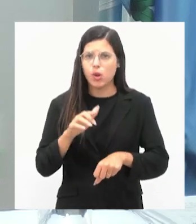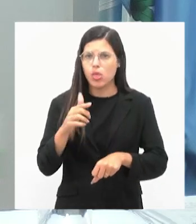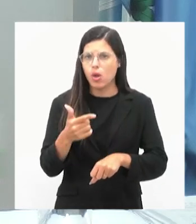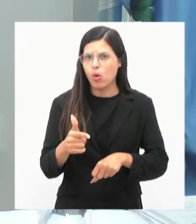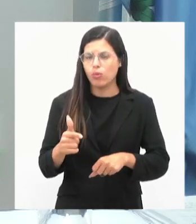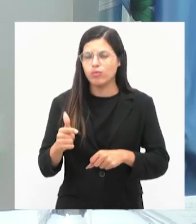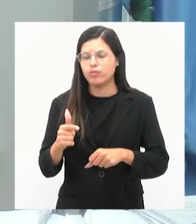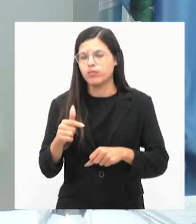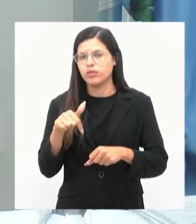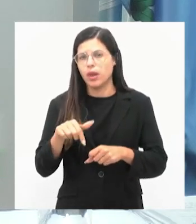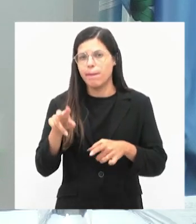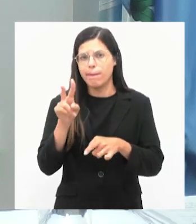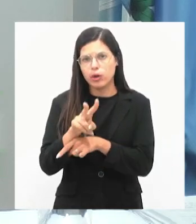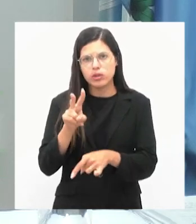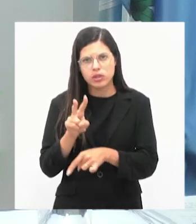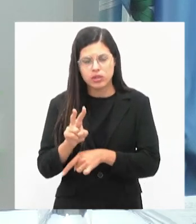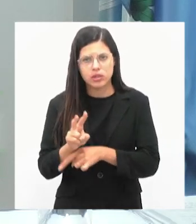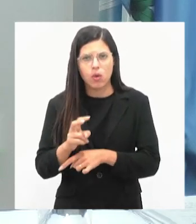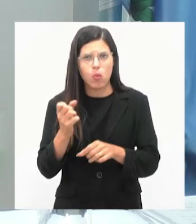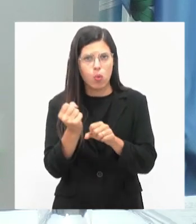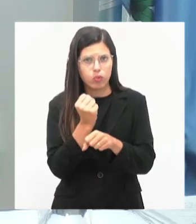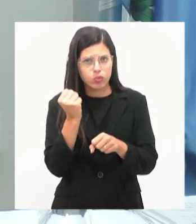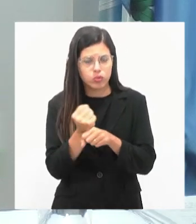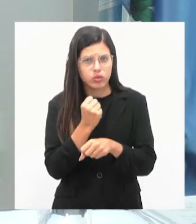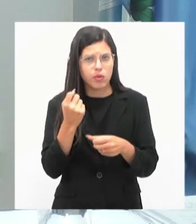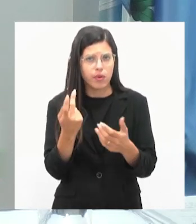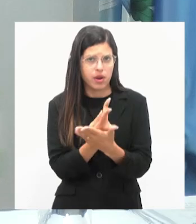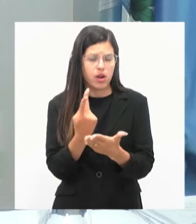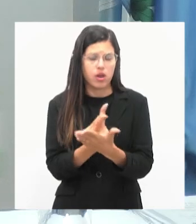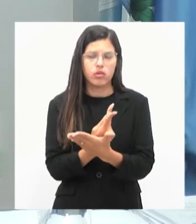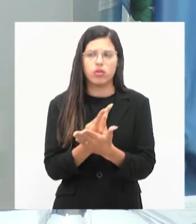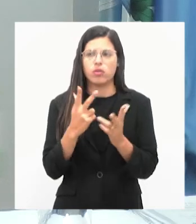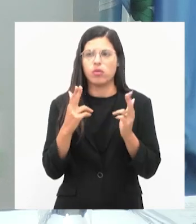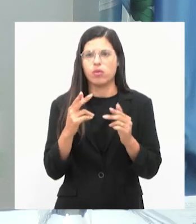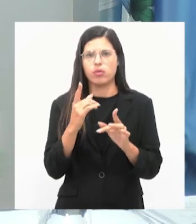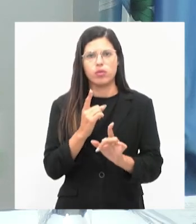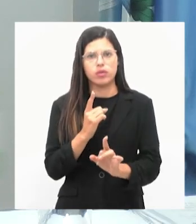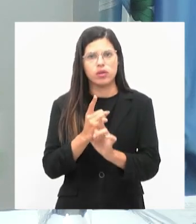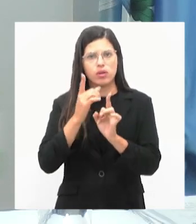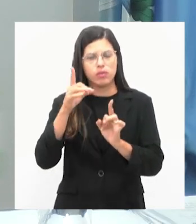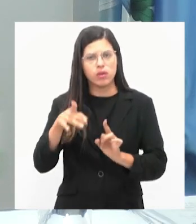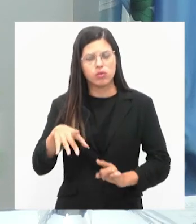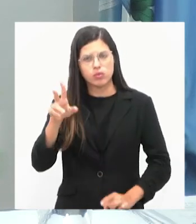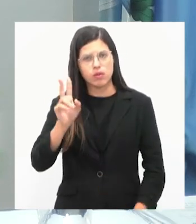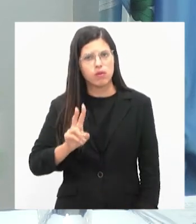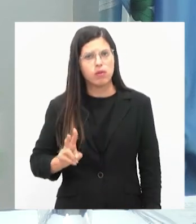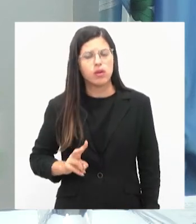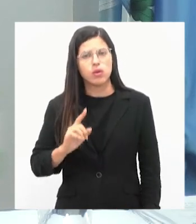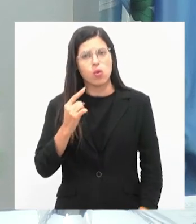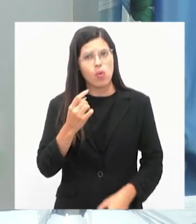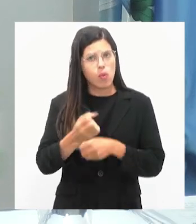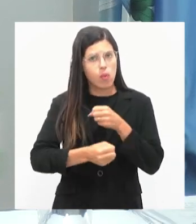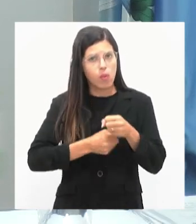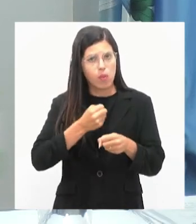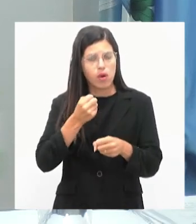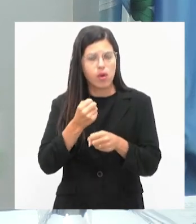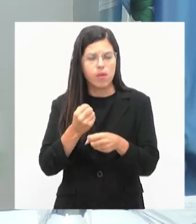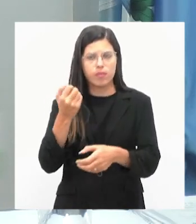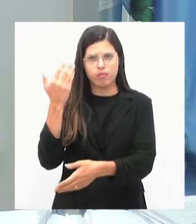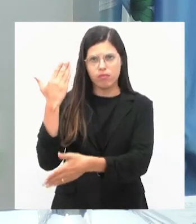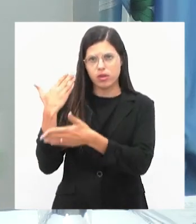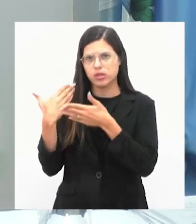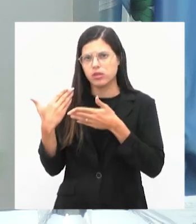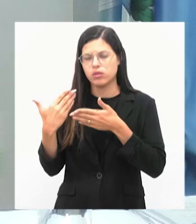com construções irregulares, como nós encontramos na última vez, né? Porque nós fomos lá há um ano atrás fiscalizar, por